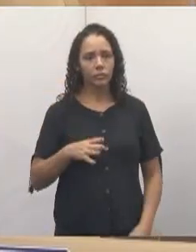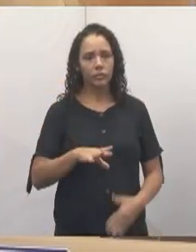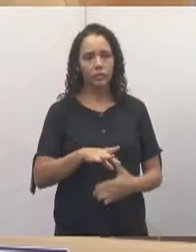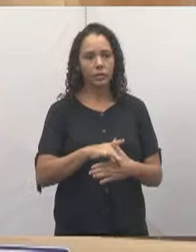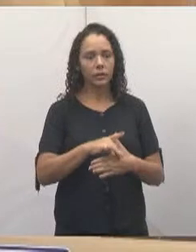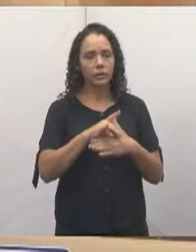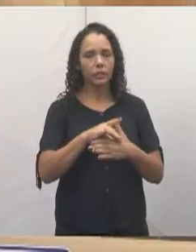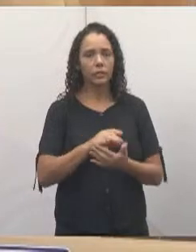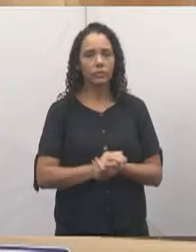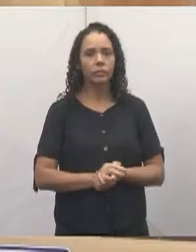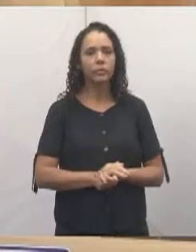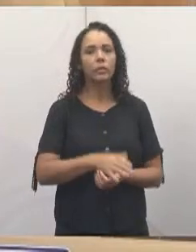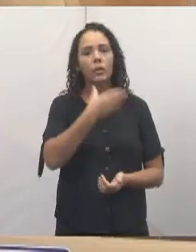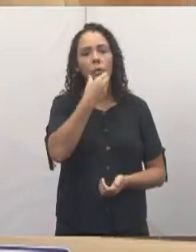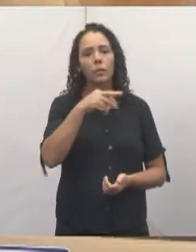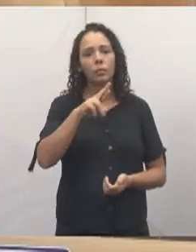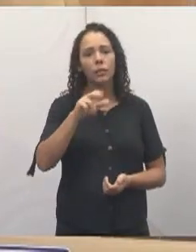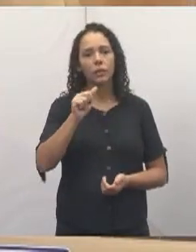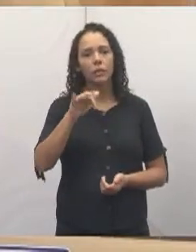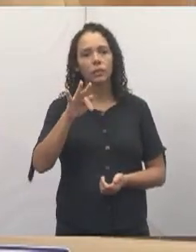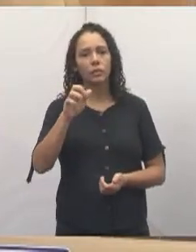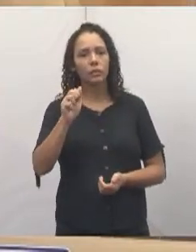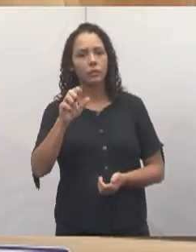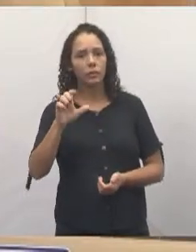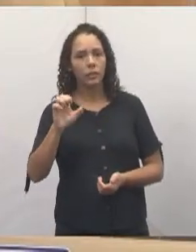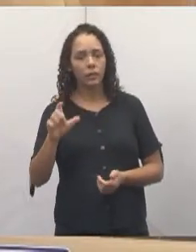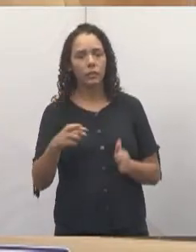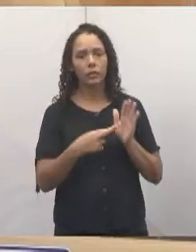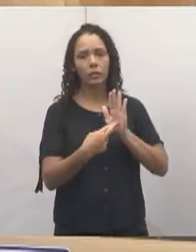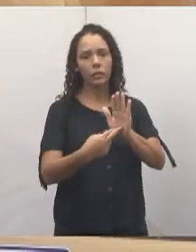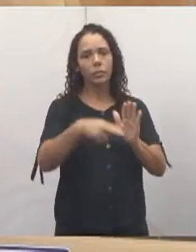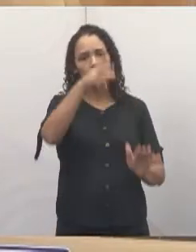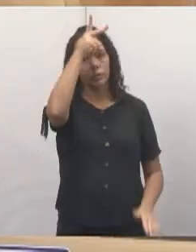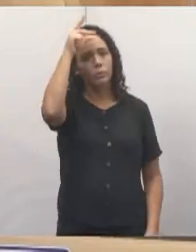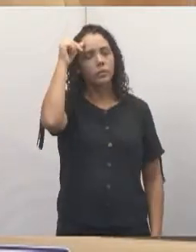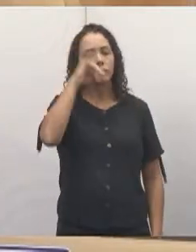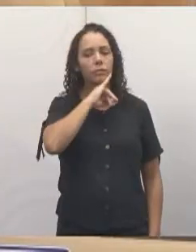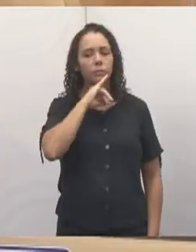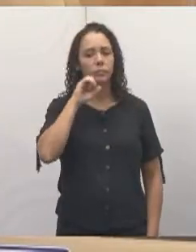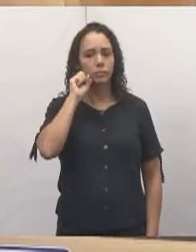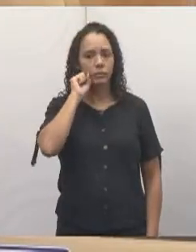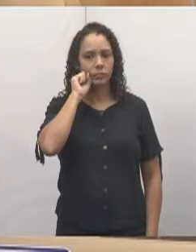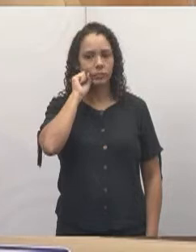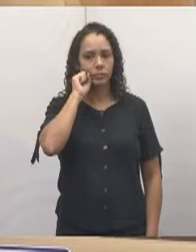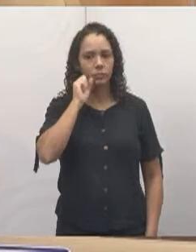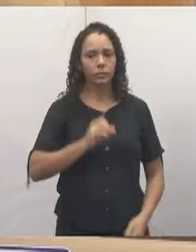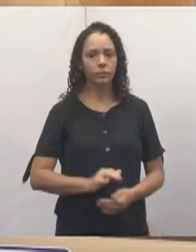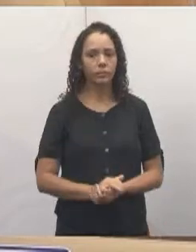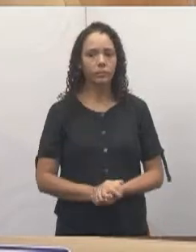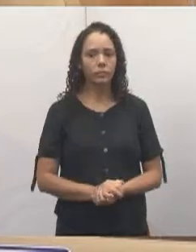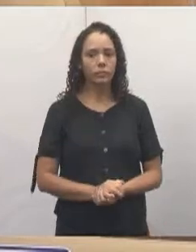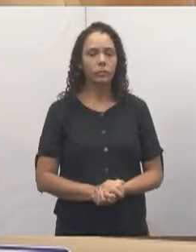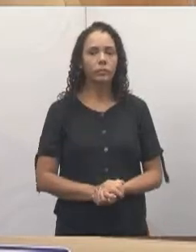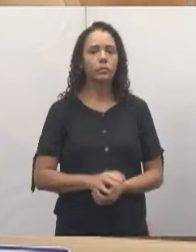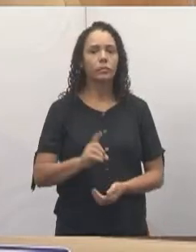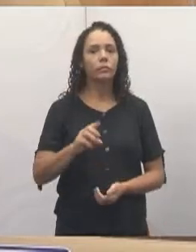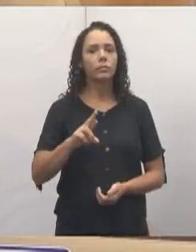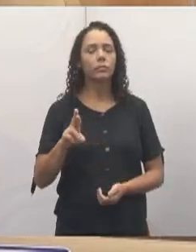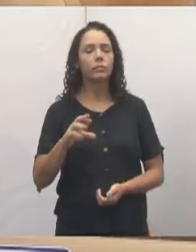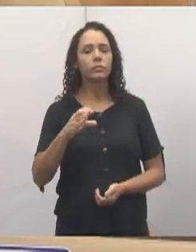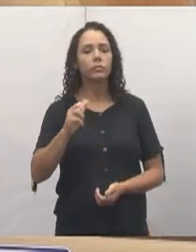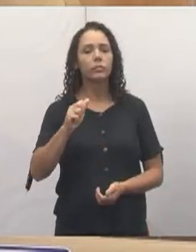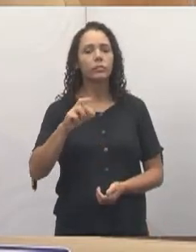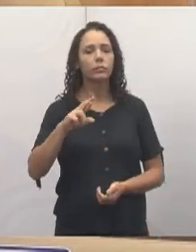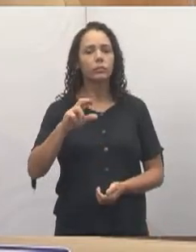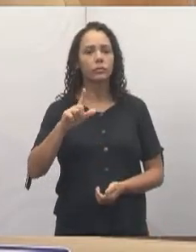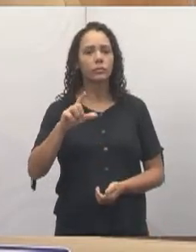Rocha, subprocurador judicial do município, que representa aqui o nosso prefeito municipal, Isaías José de Santana. Dr. Carlos